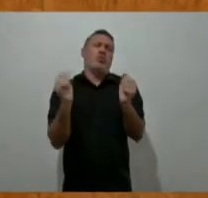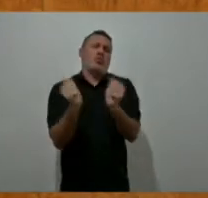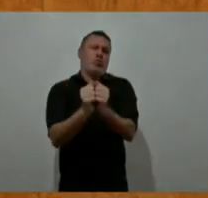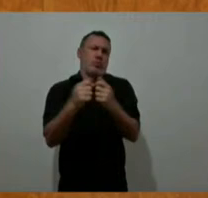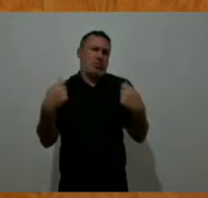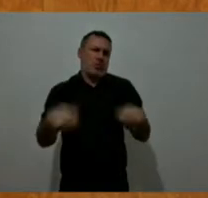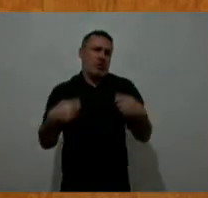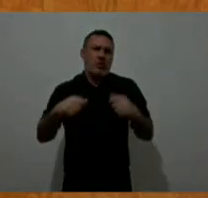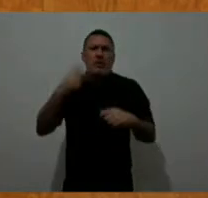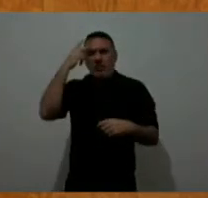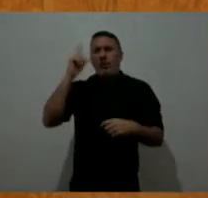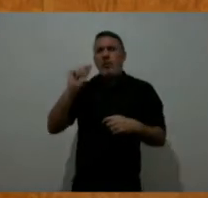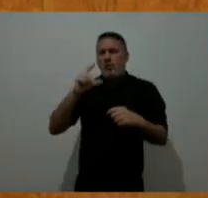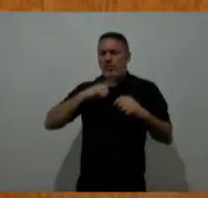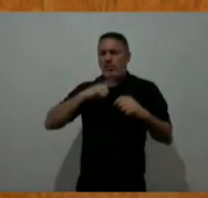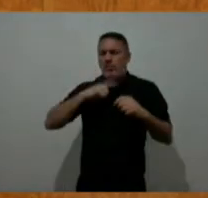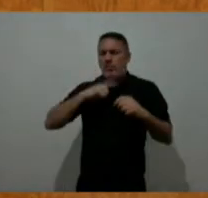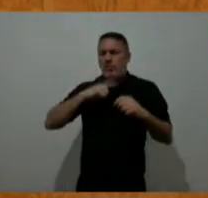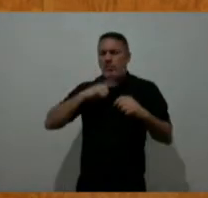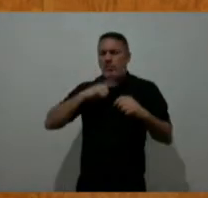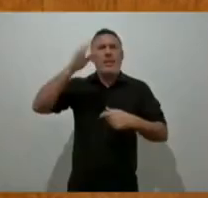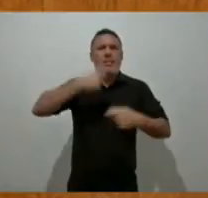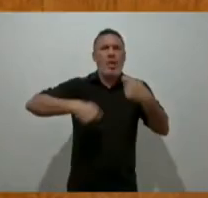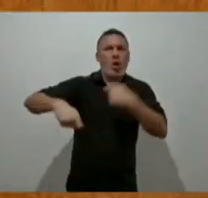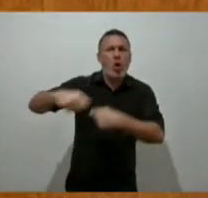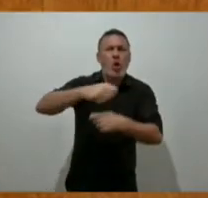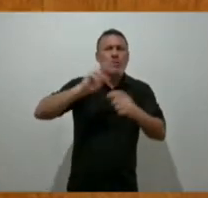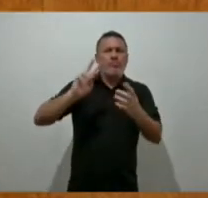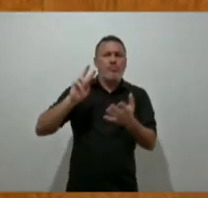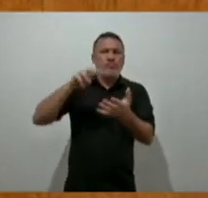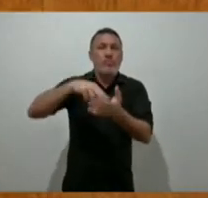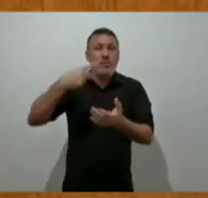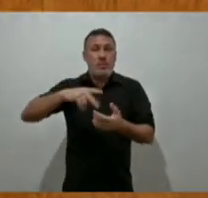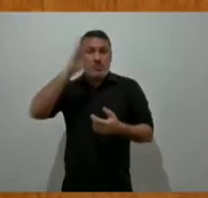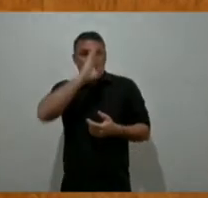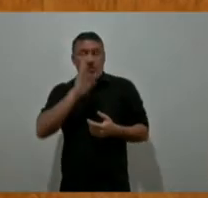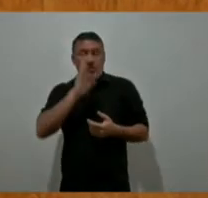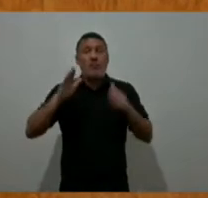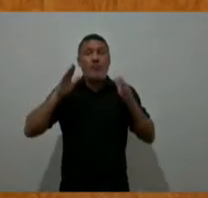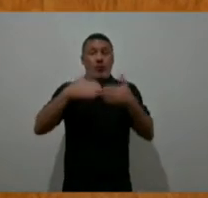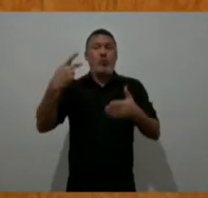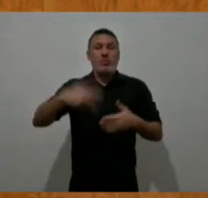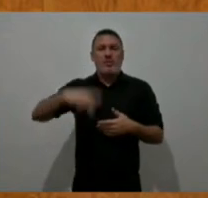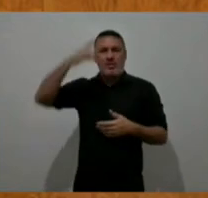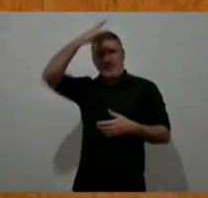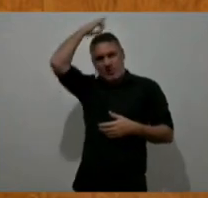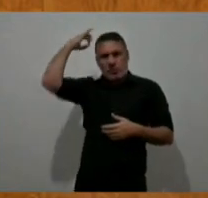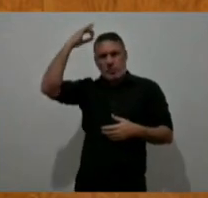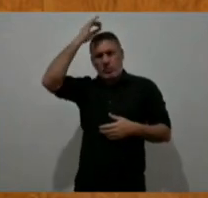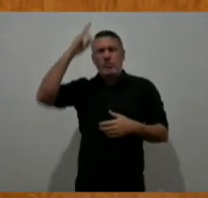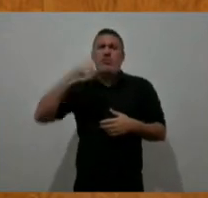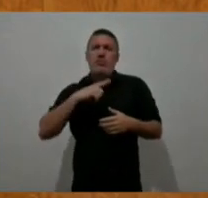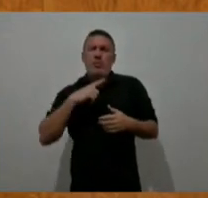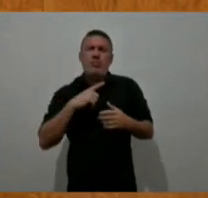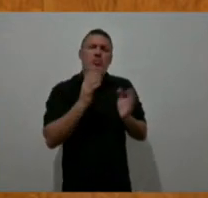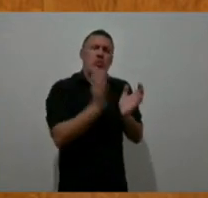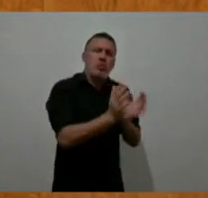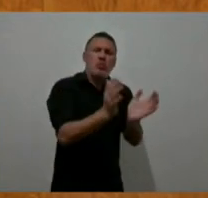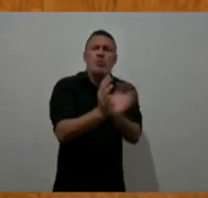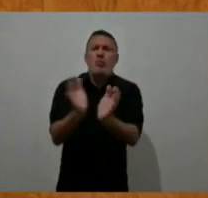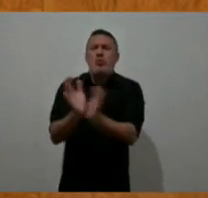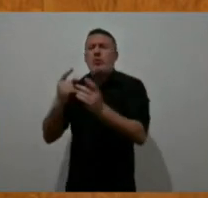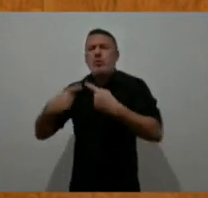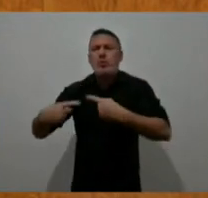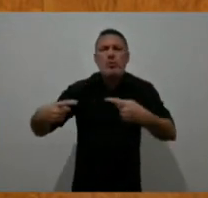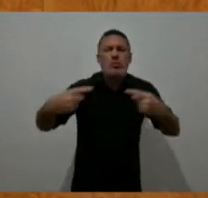mais o ambiente de negócios em nosso país, especialmente aqui em nosso Estado. Estamos com algumas frentes de discussões e parcerias com a Secretaria